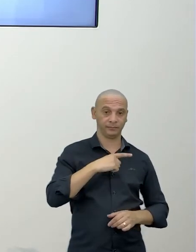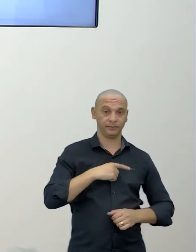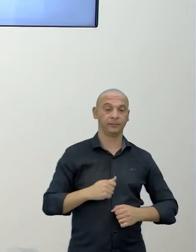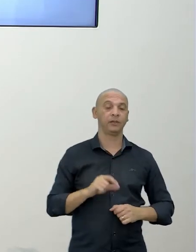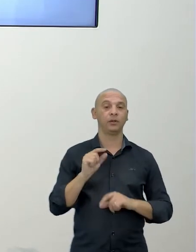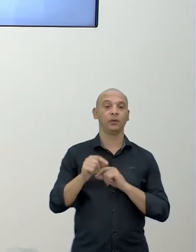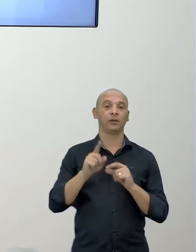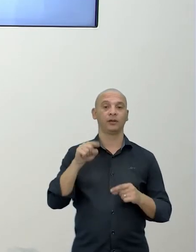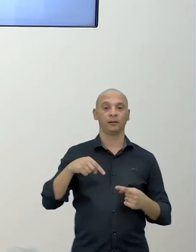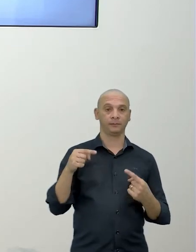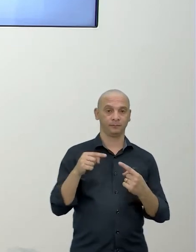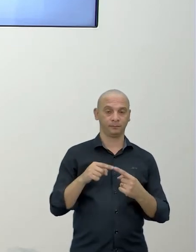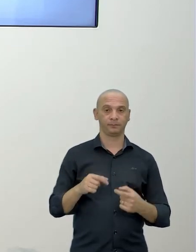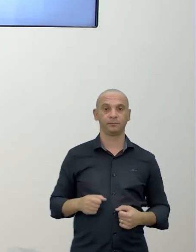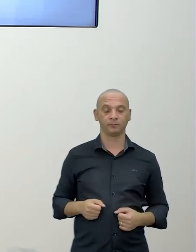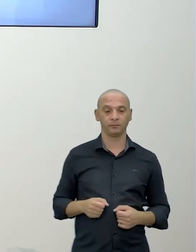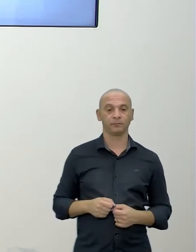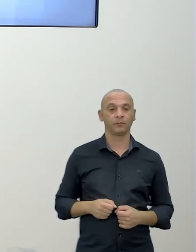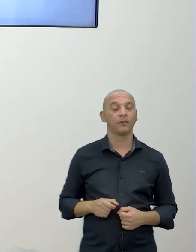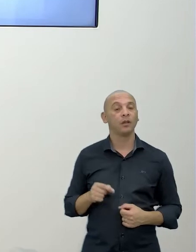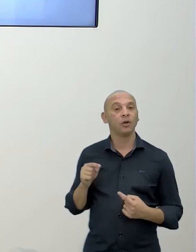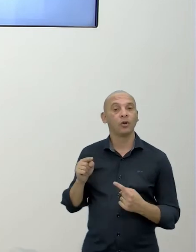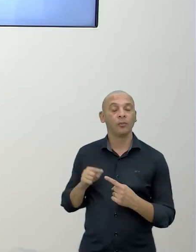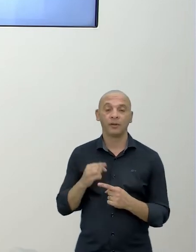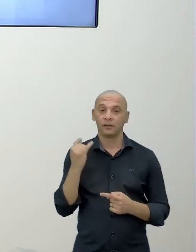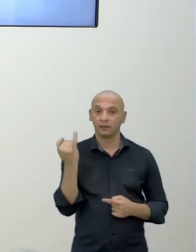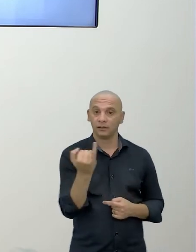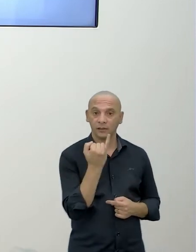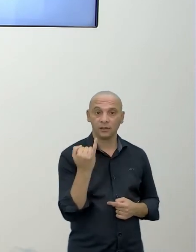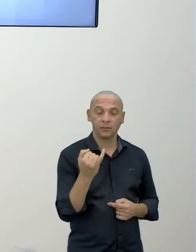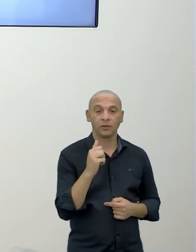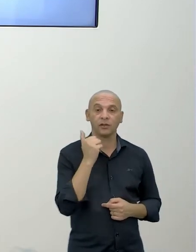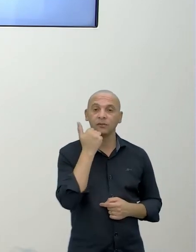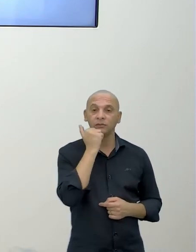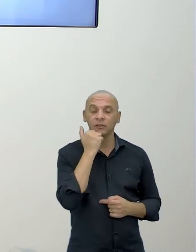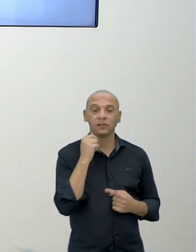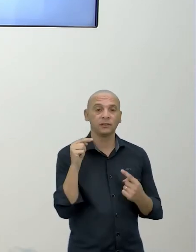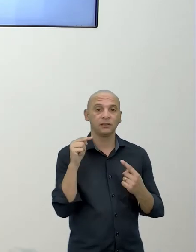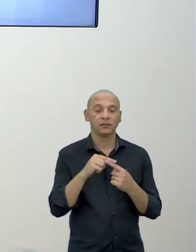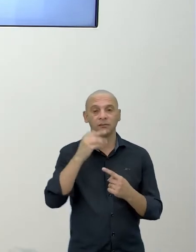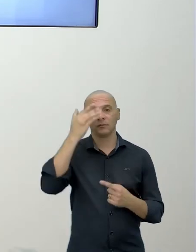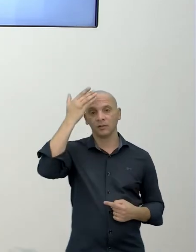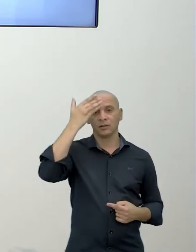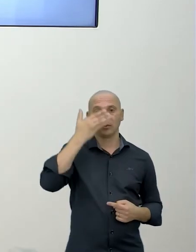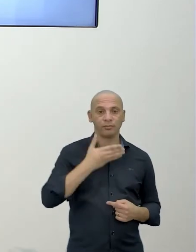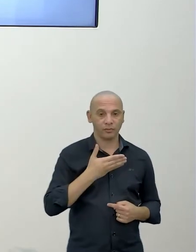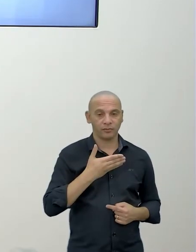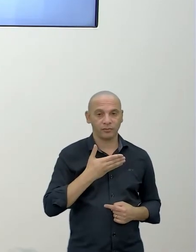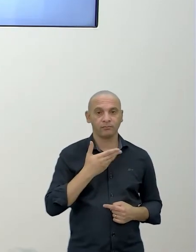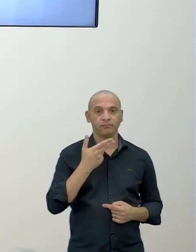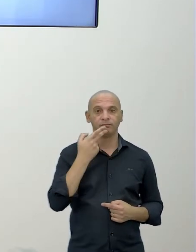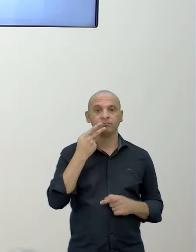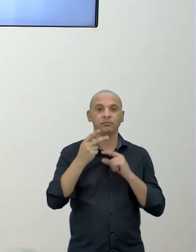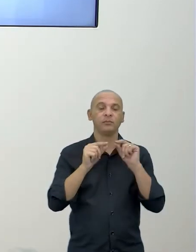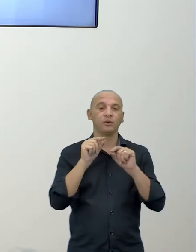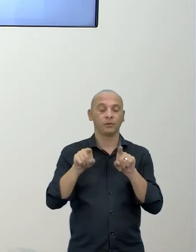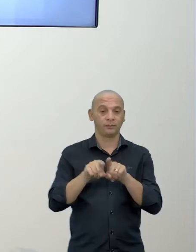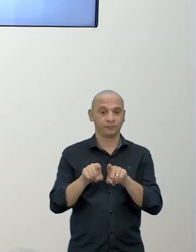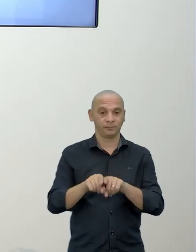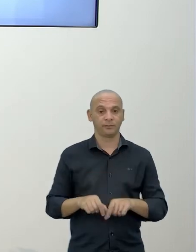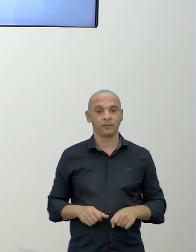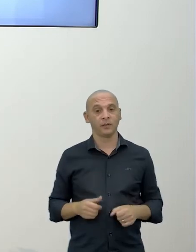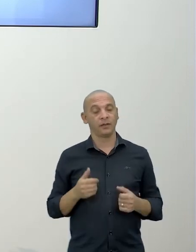gente vai justamente entender e ter esse registro, essa prova, vamos dizer assim, do que você está dizendo. Que isso é um